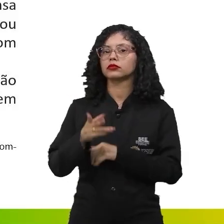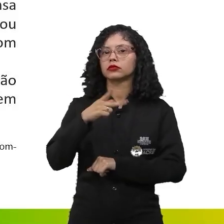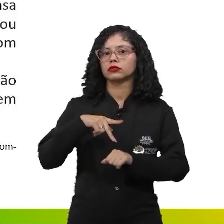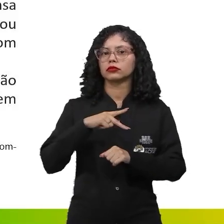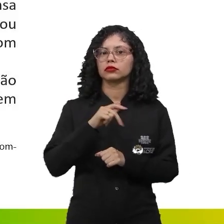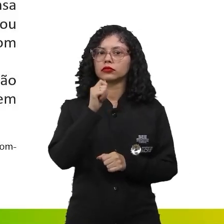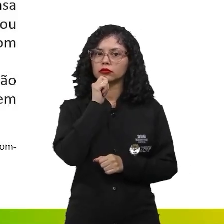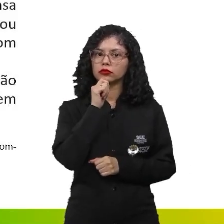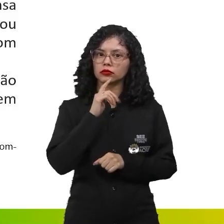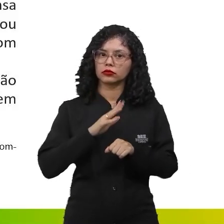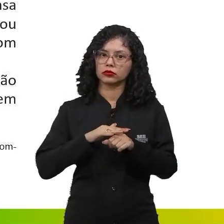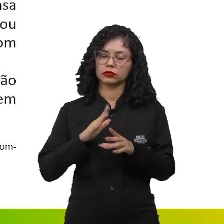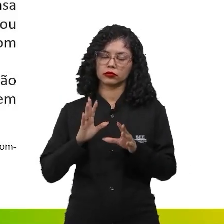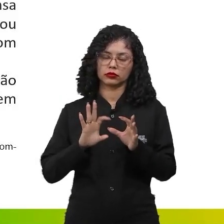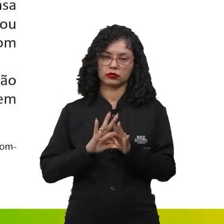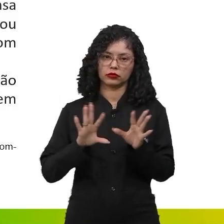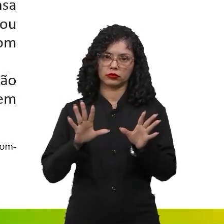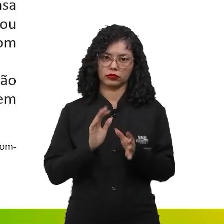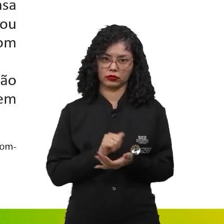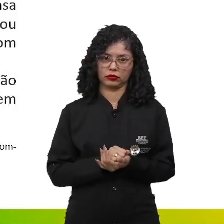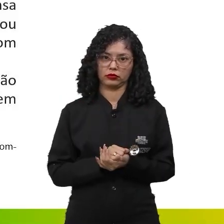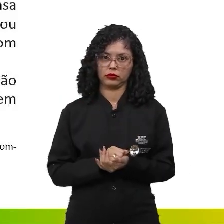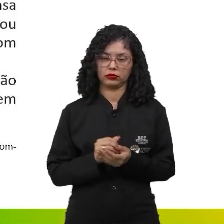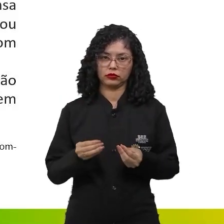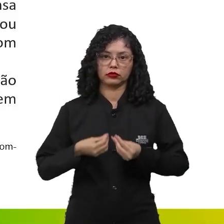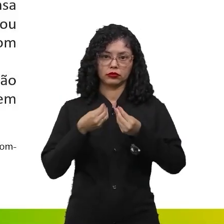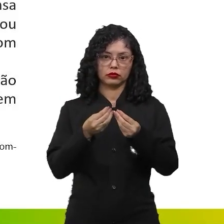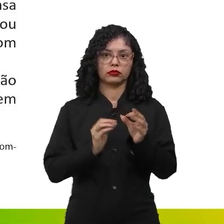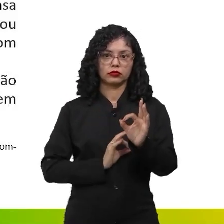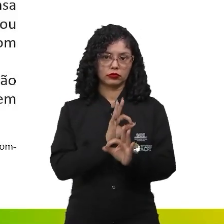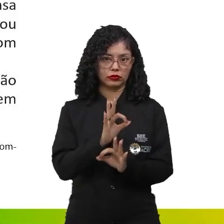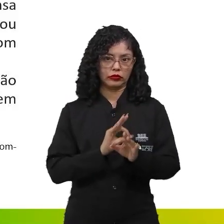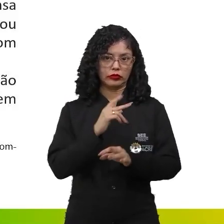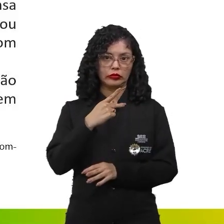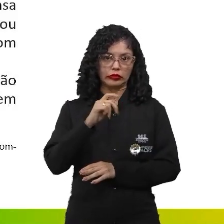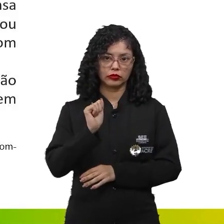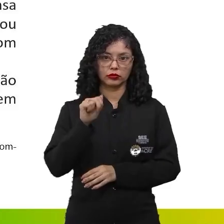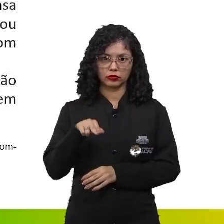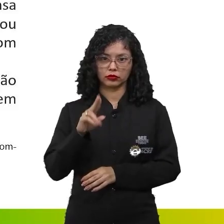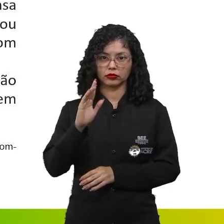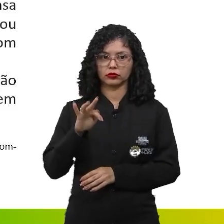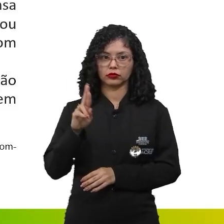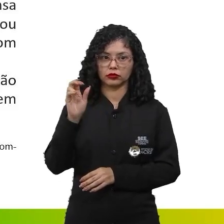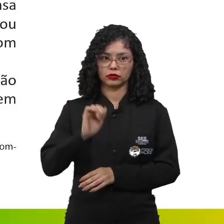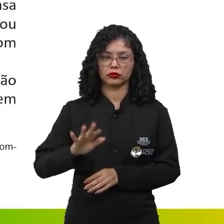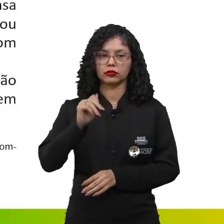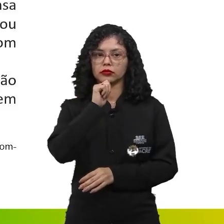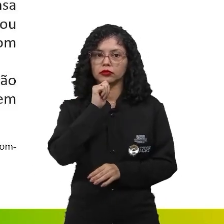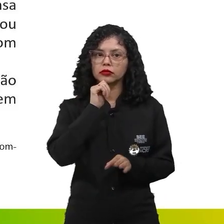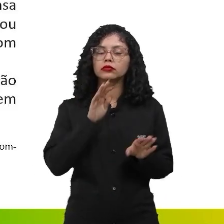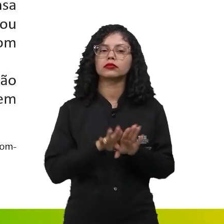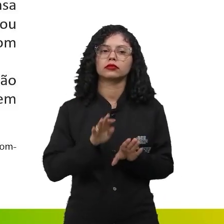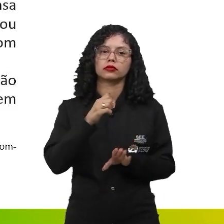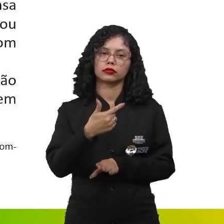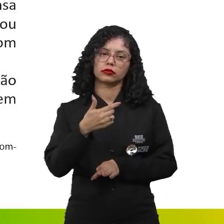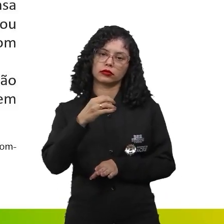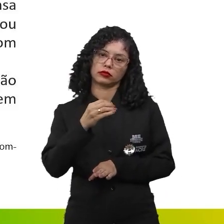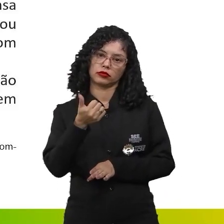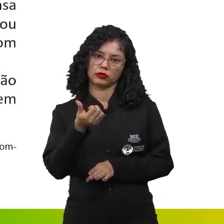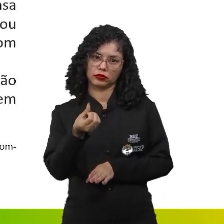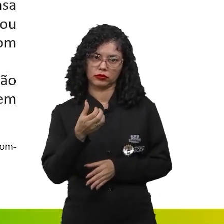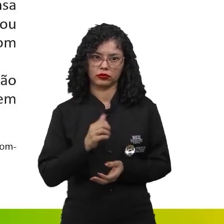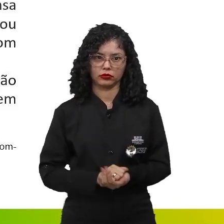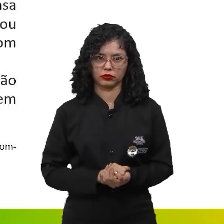de país livre da doença, entregue pela Organização Pan-Americana da Saúde, em